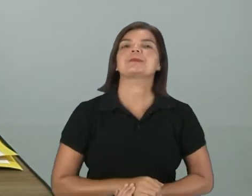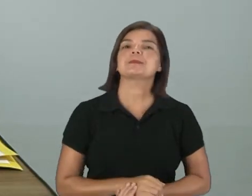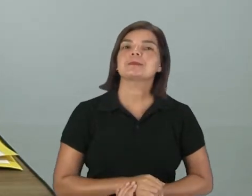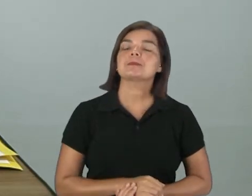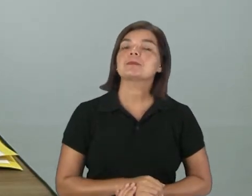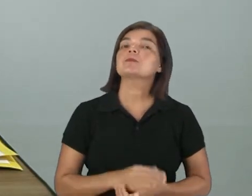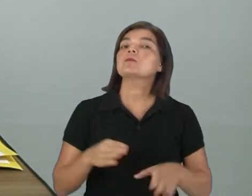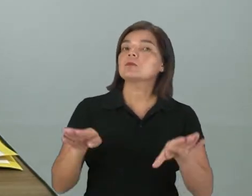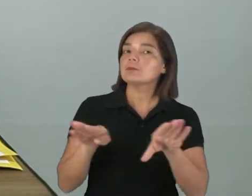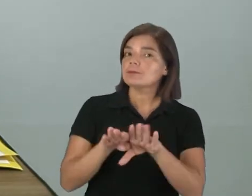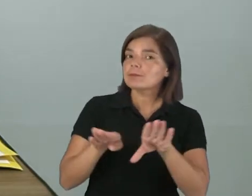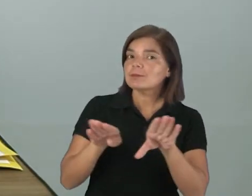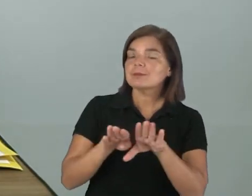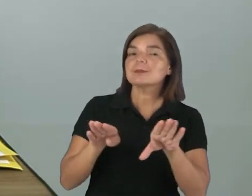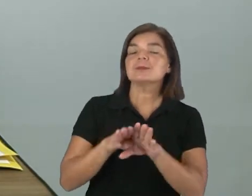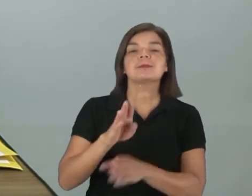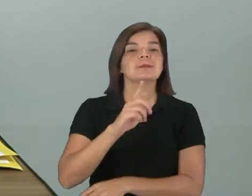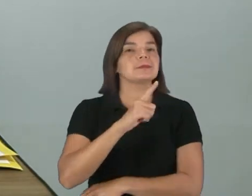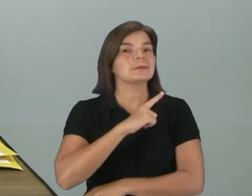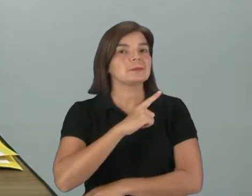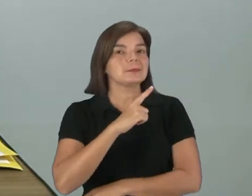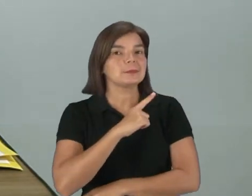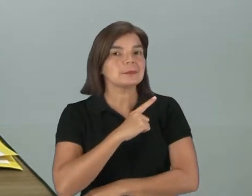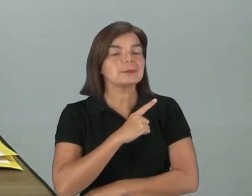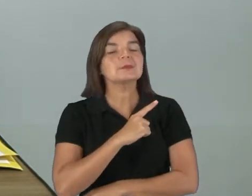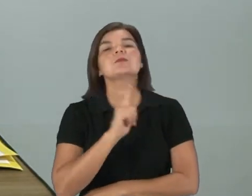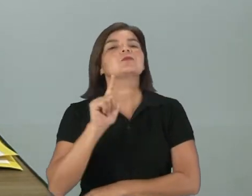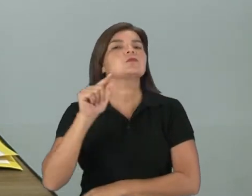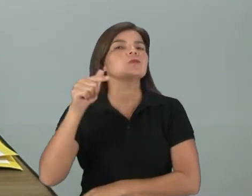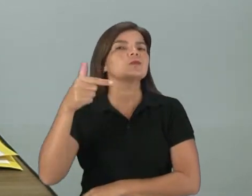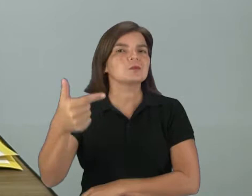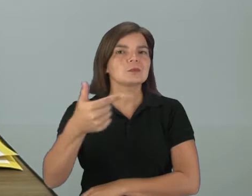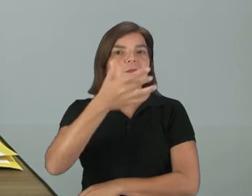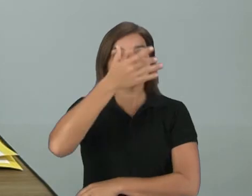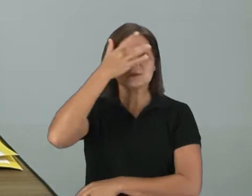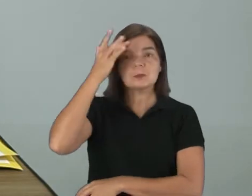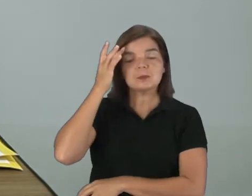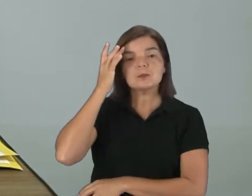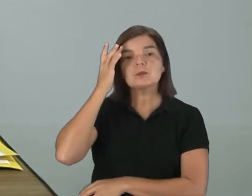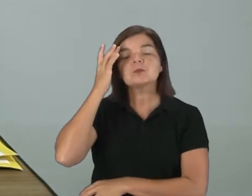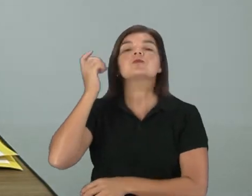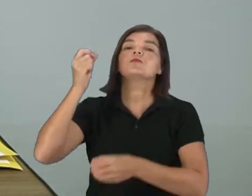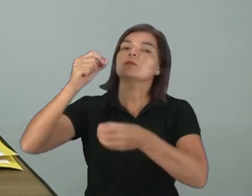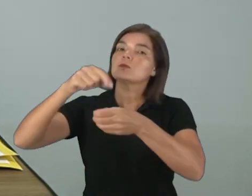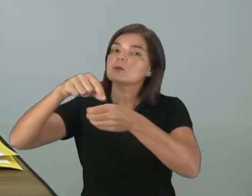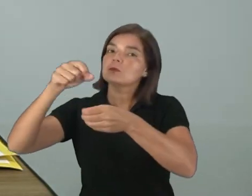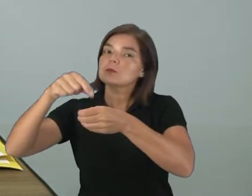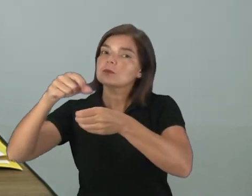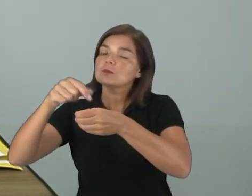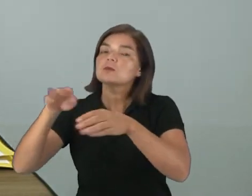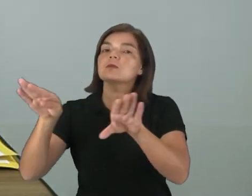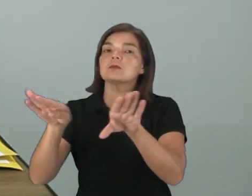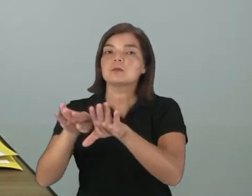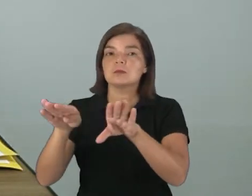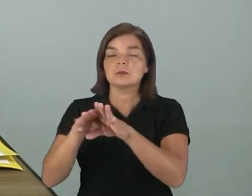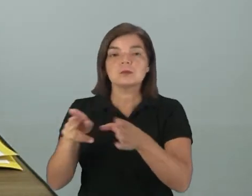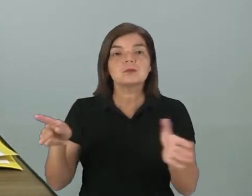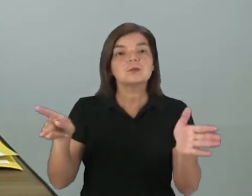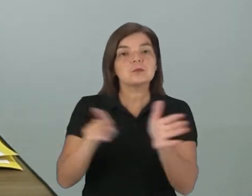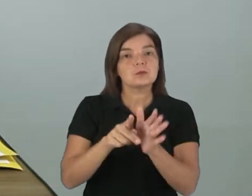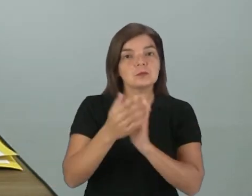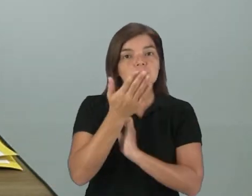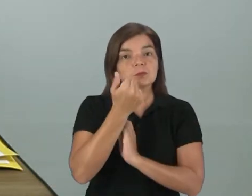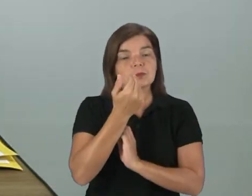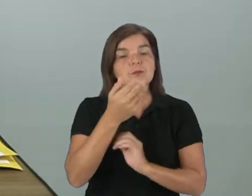Mas também temos outros produtores que também produzem os seus próprios alimentos